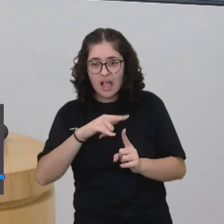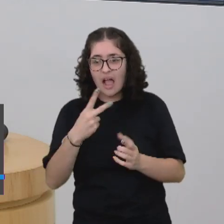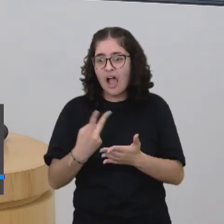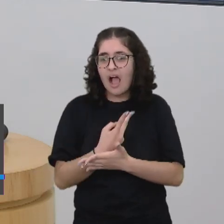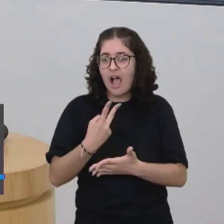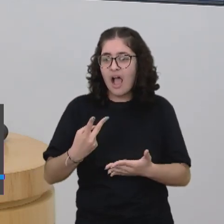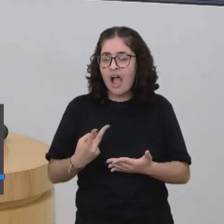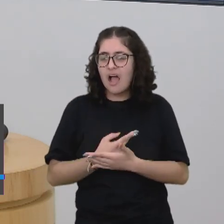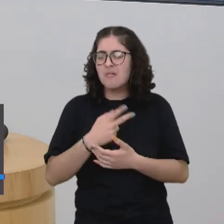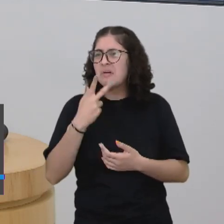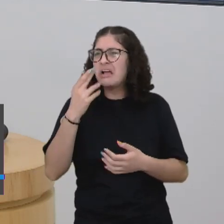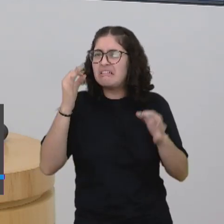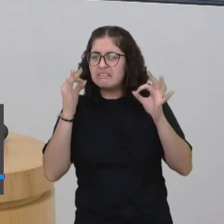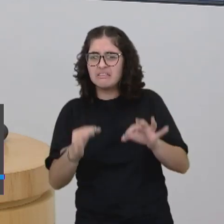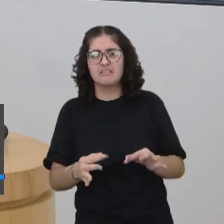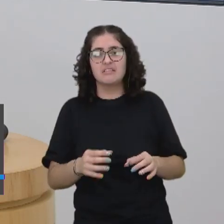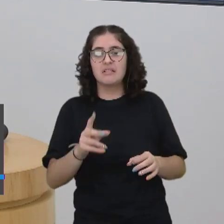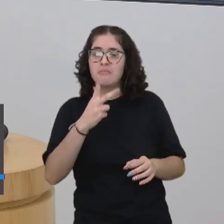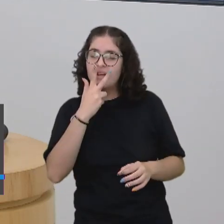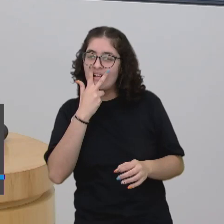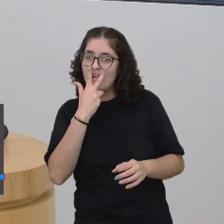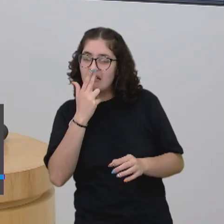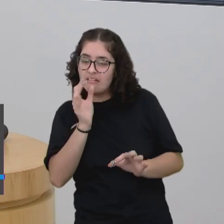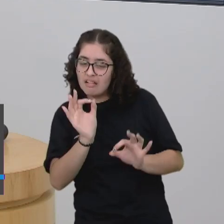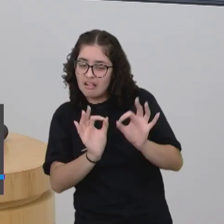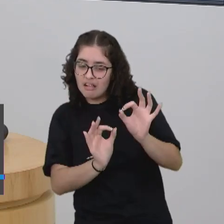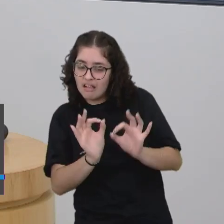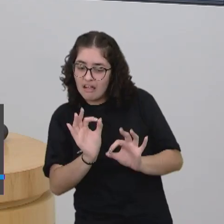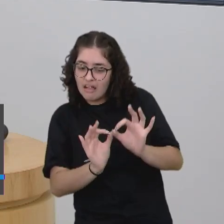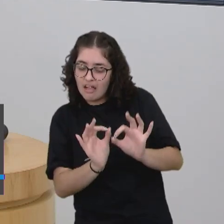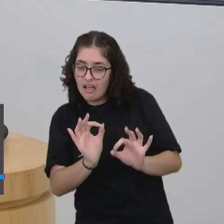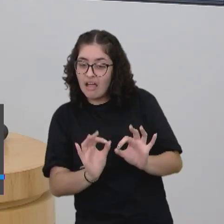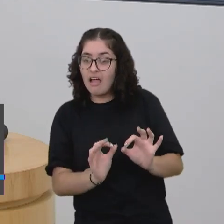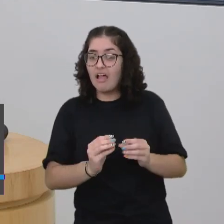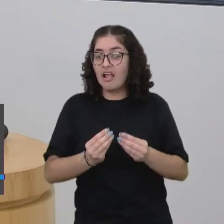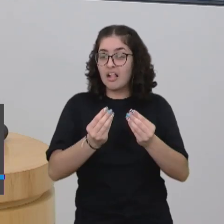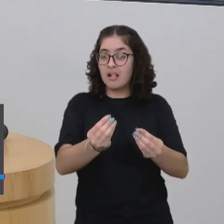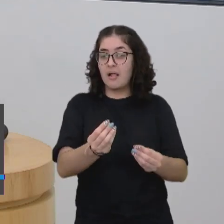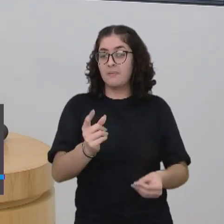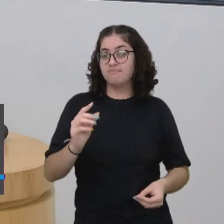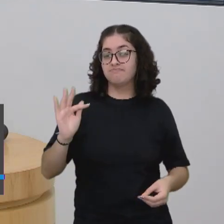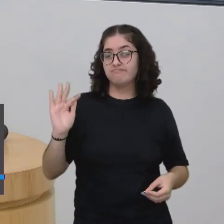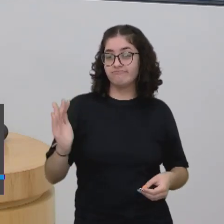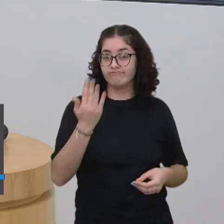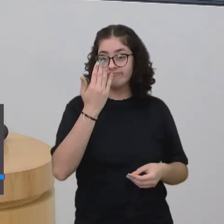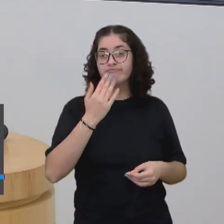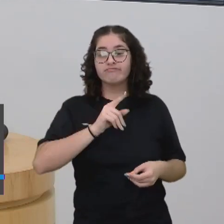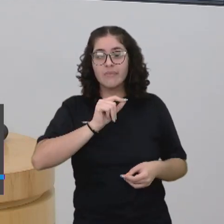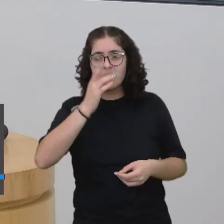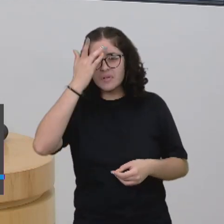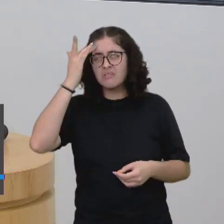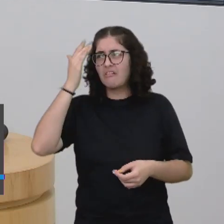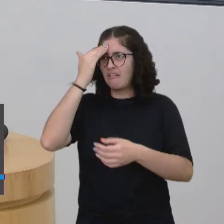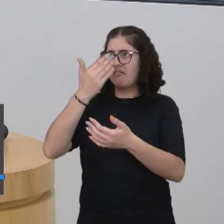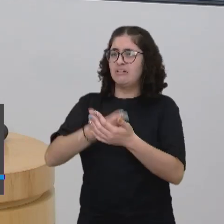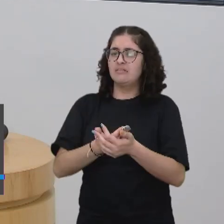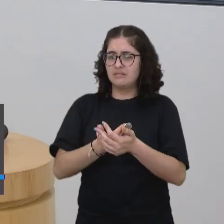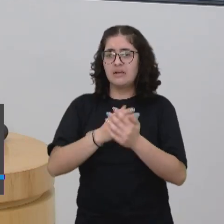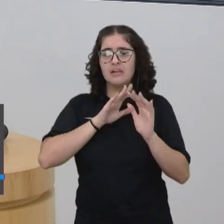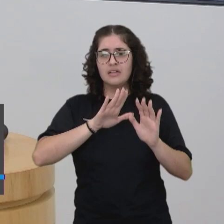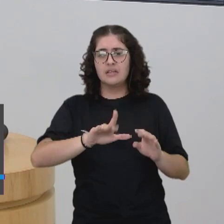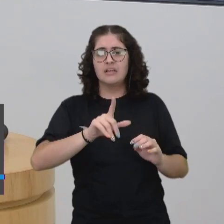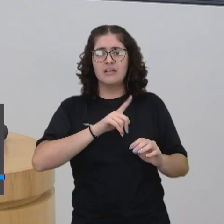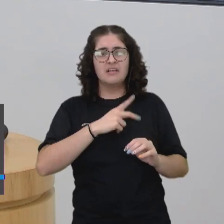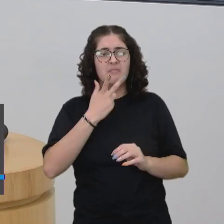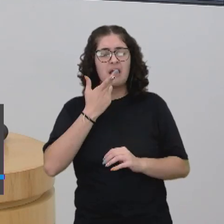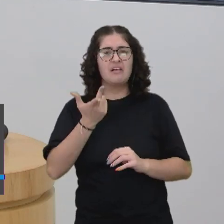boatos, truques, né, informações que são manipuladas para justamente convencer as pessoas. E elas vêm dos